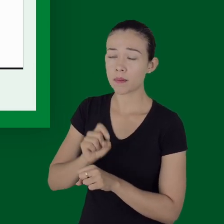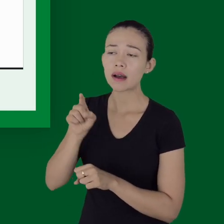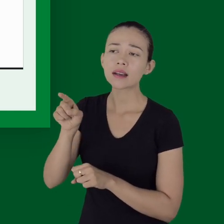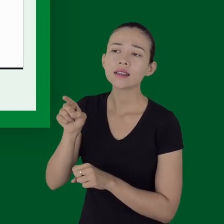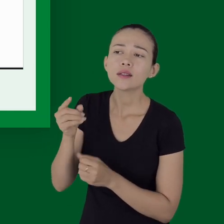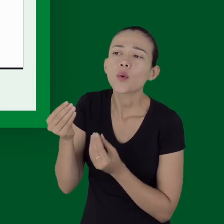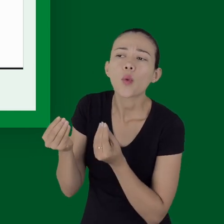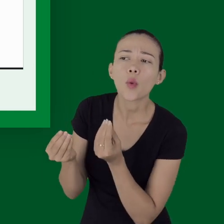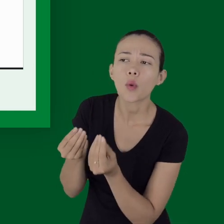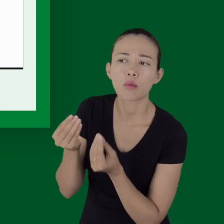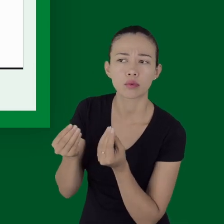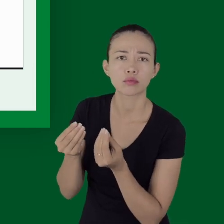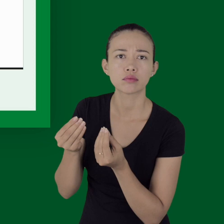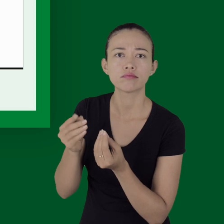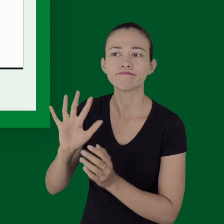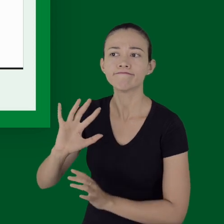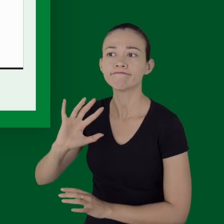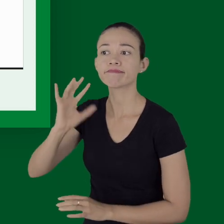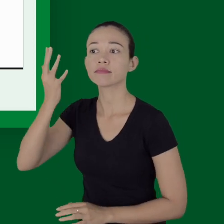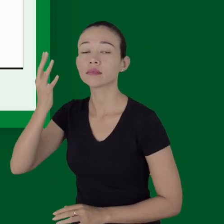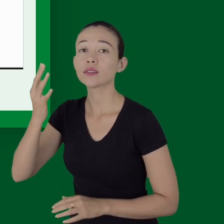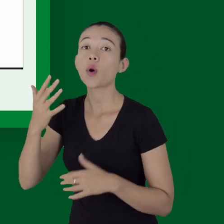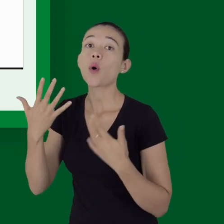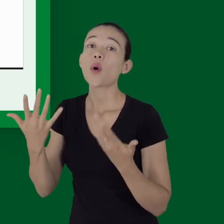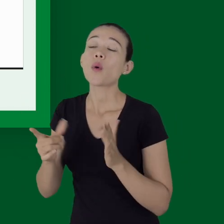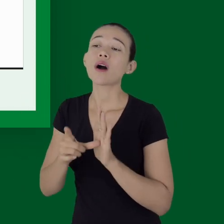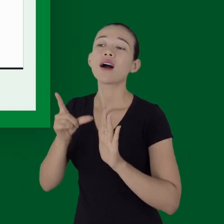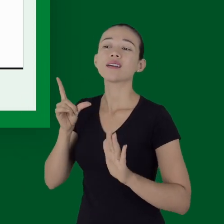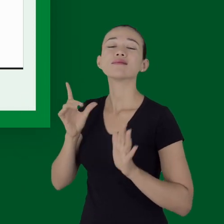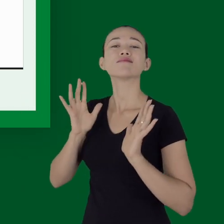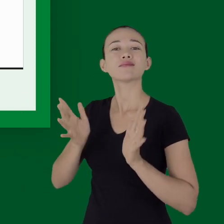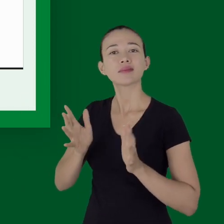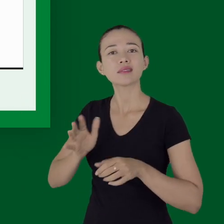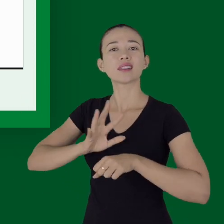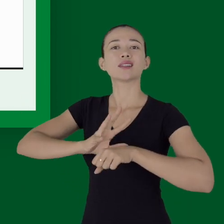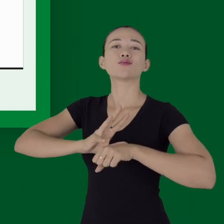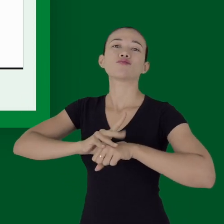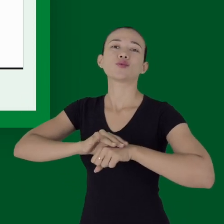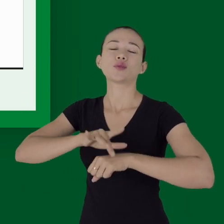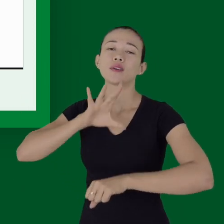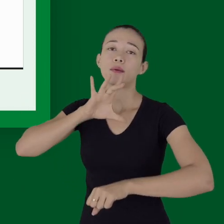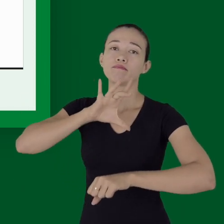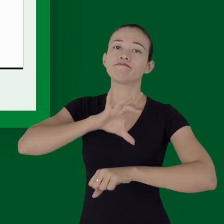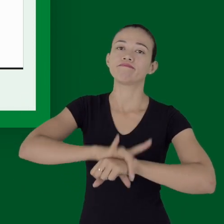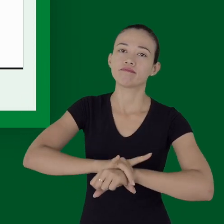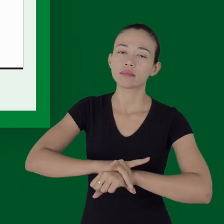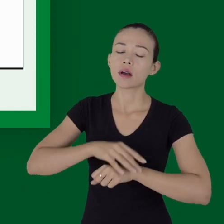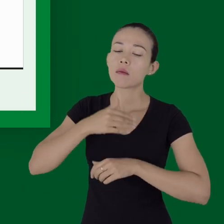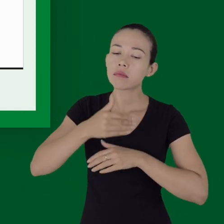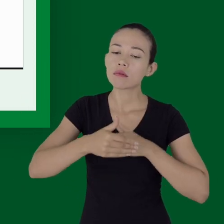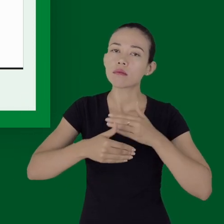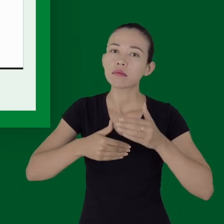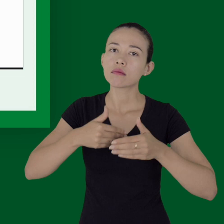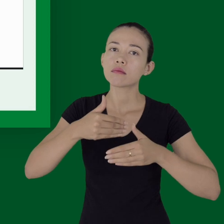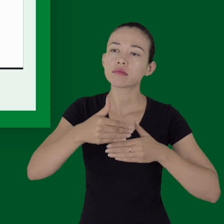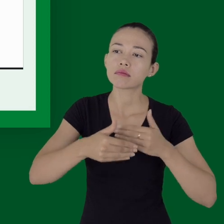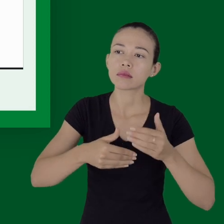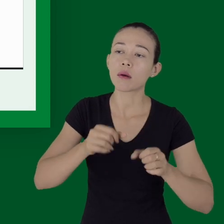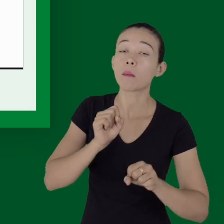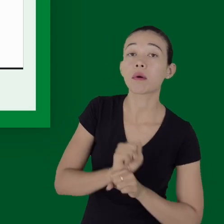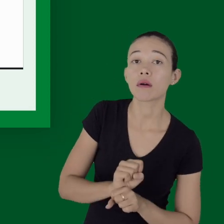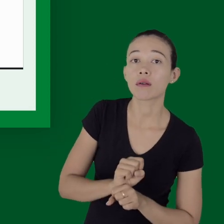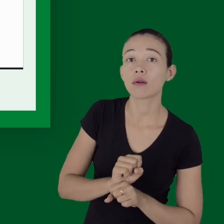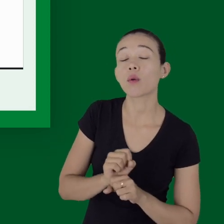o estado do paciente pré-PCR. Então, assim, foi um mal súbito, ou o paciente já estava com uma